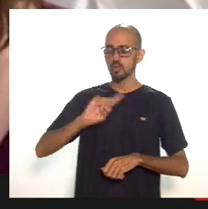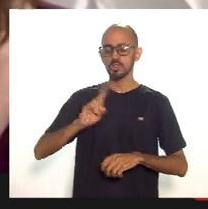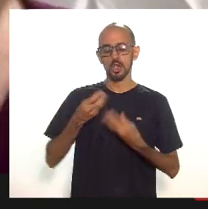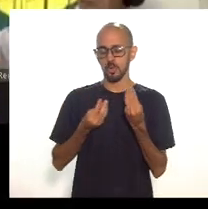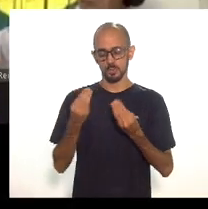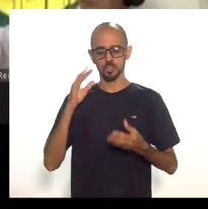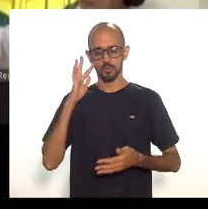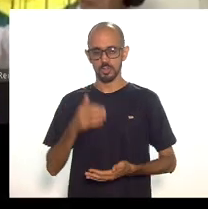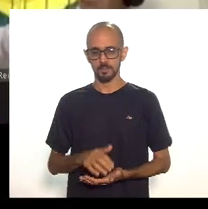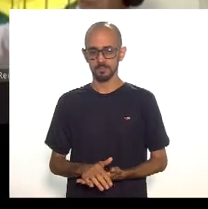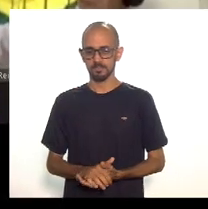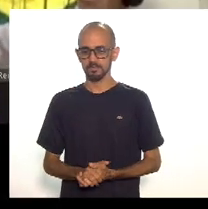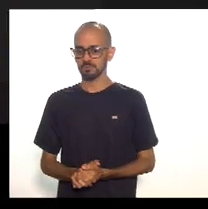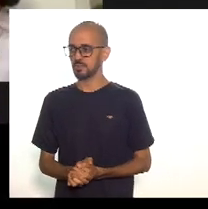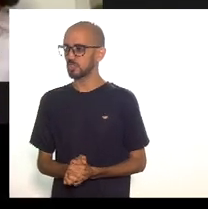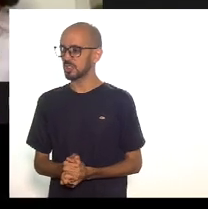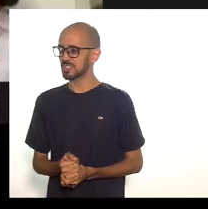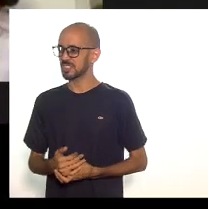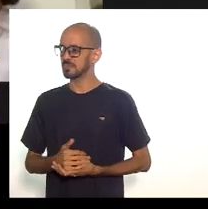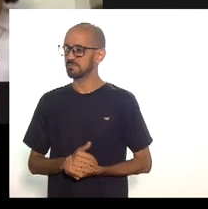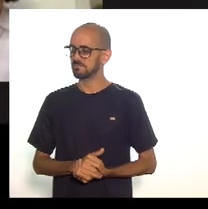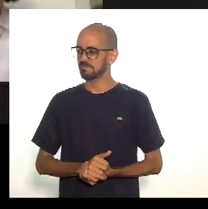favor.